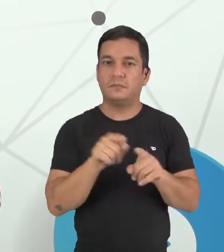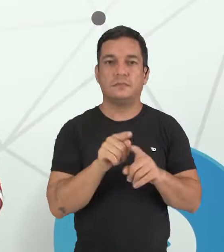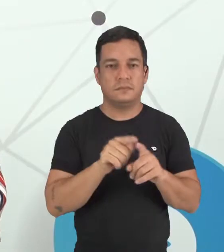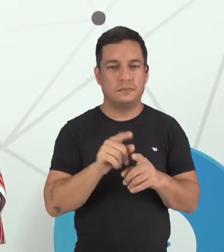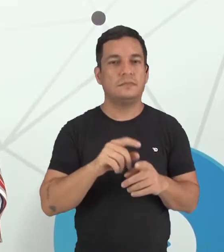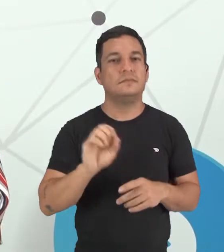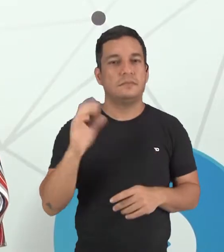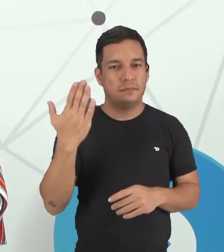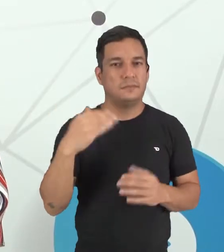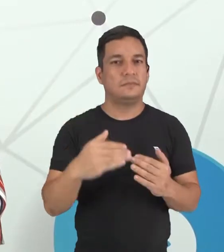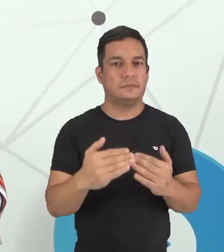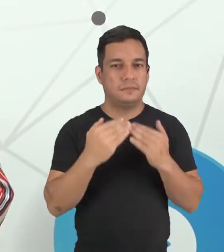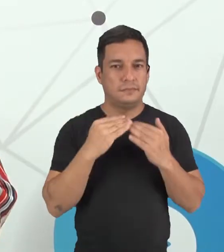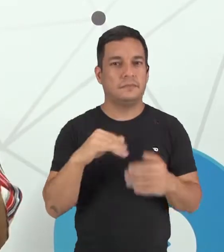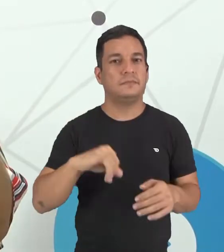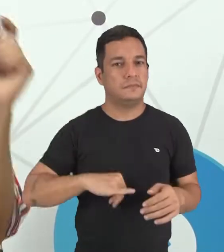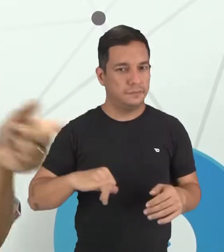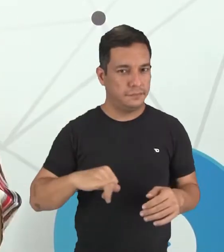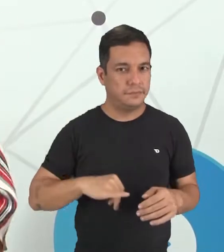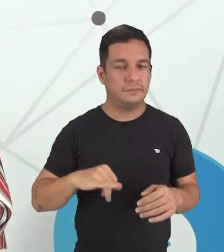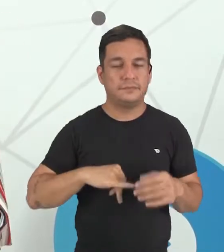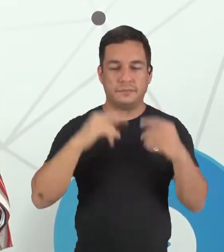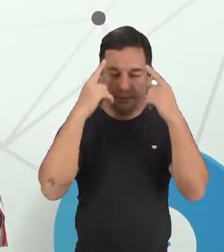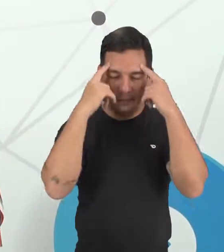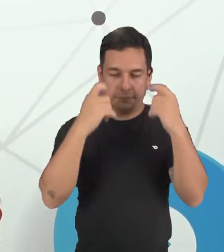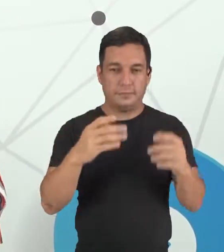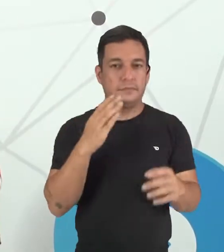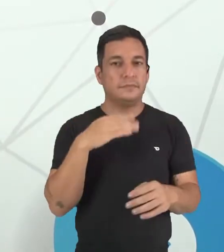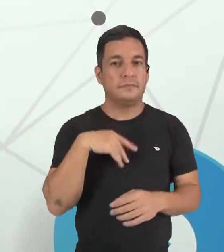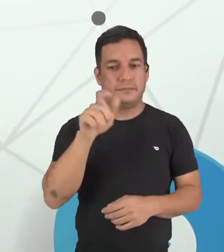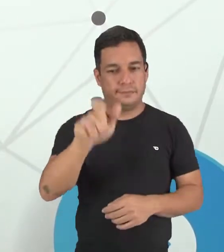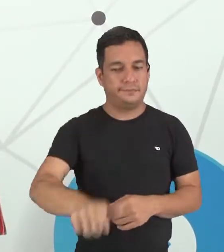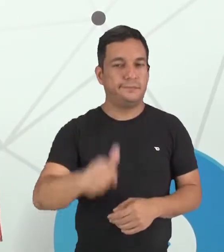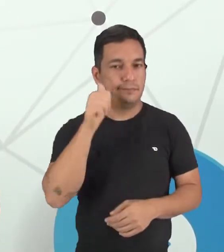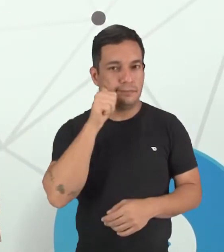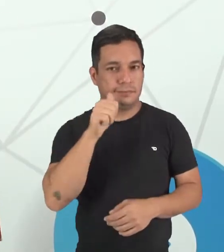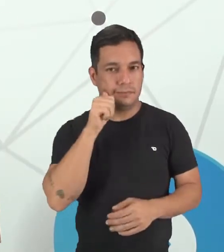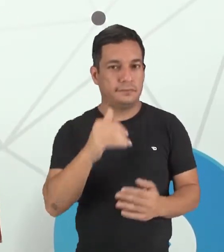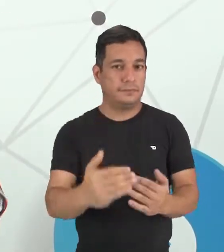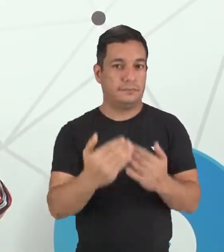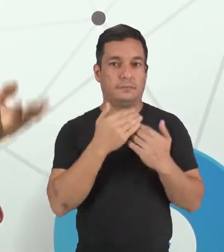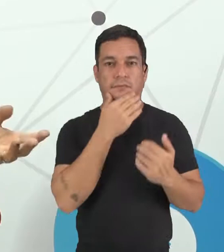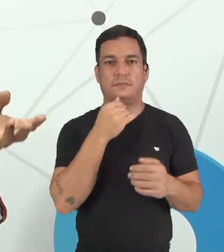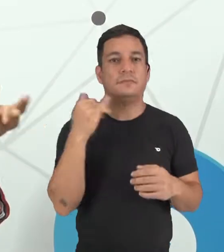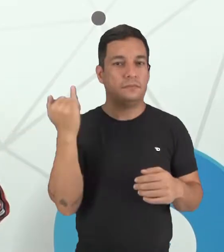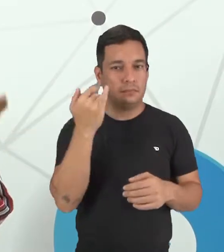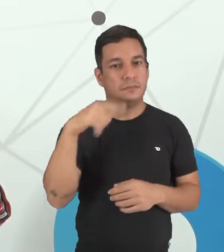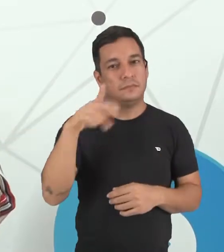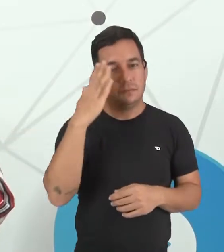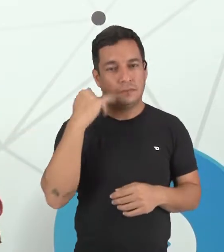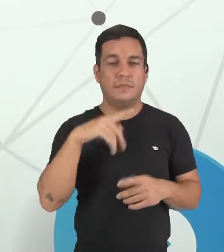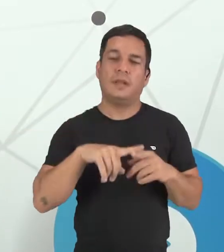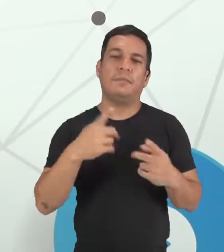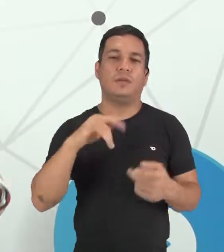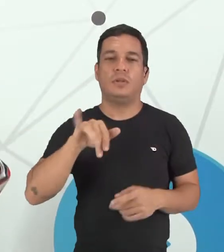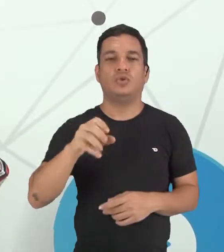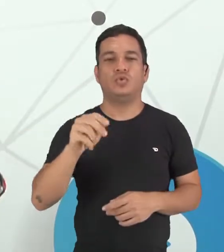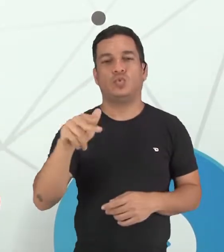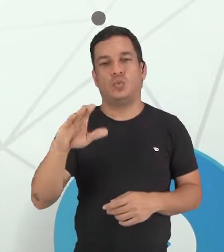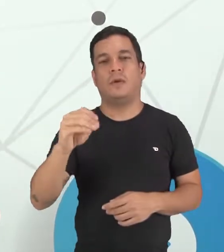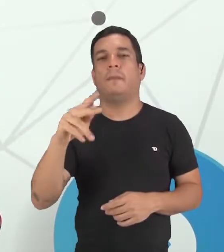que sofrem violência doméstica por parte de suas companheiras. E isso é importante vocês saberem. Ah, mas não tem o João da